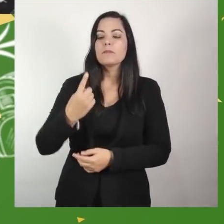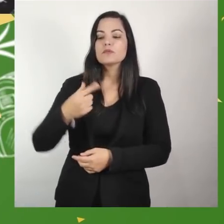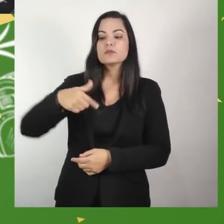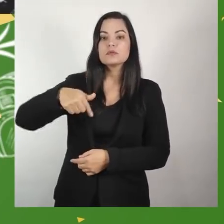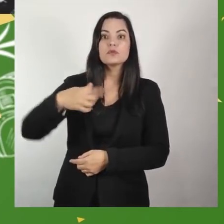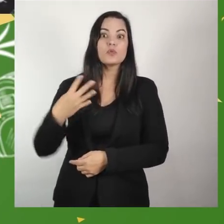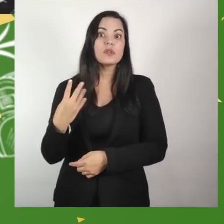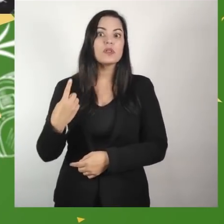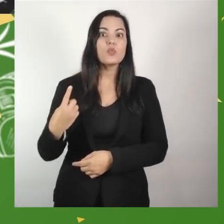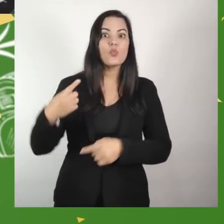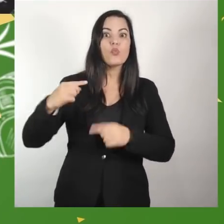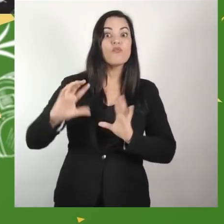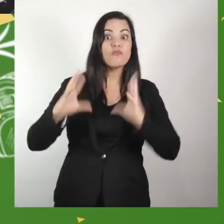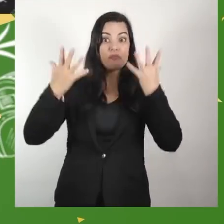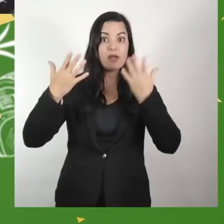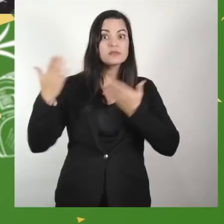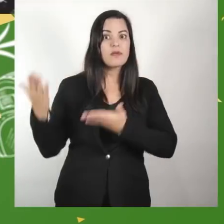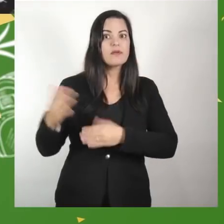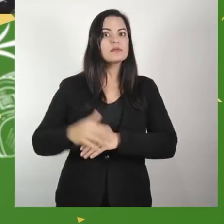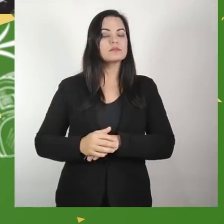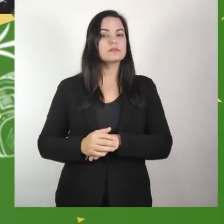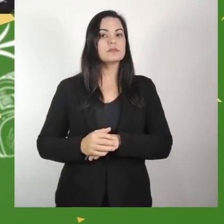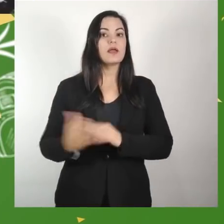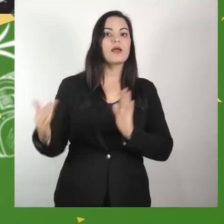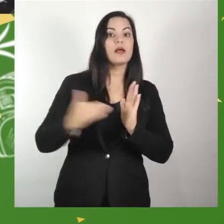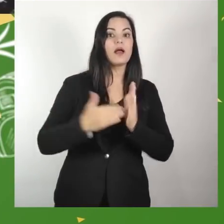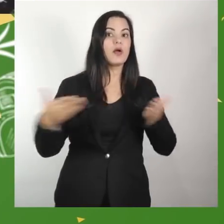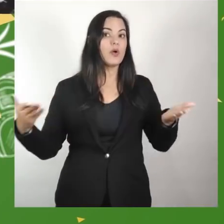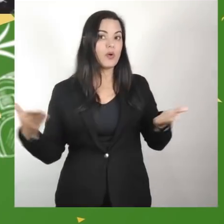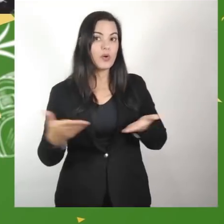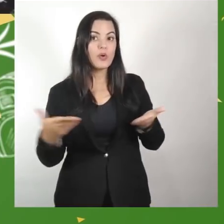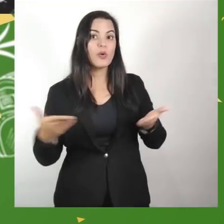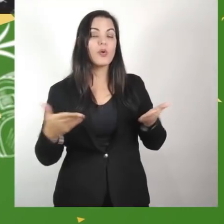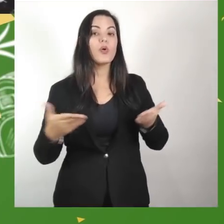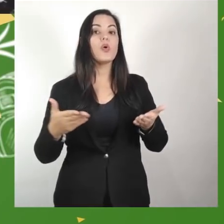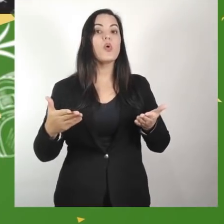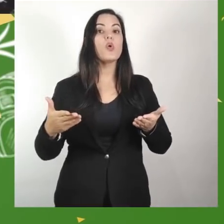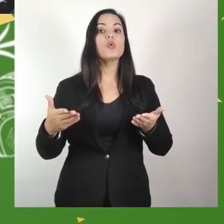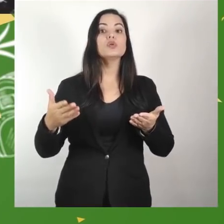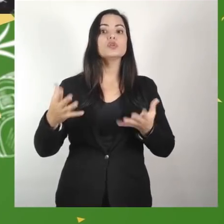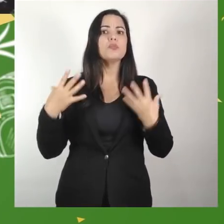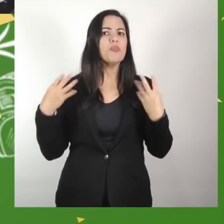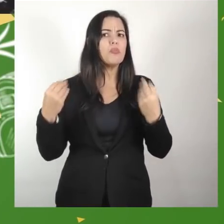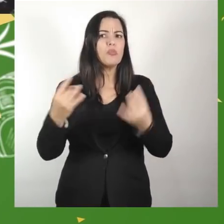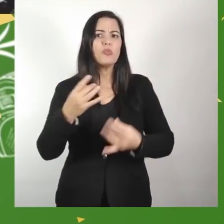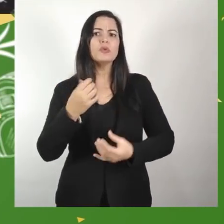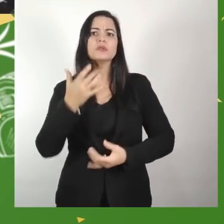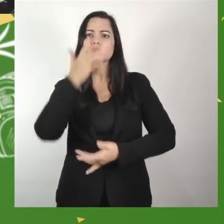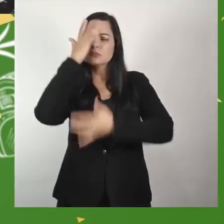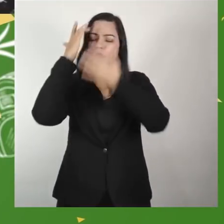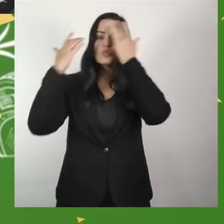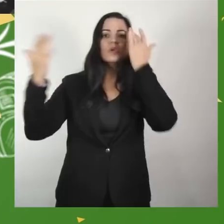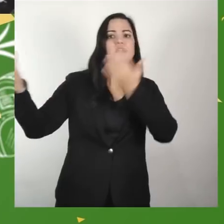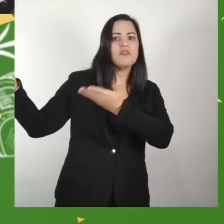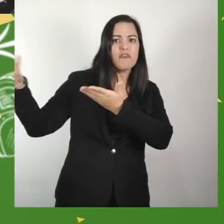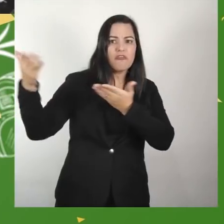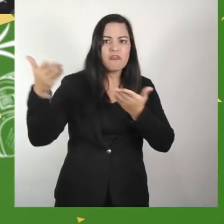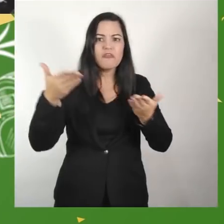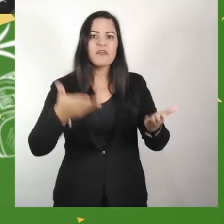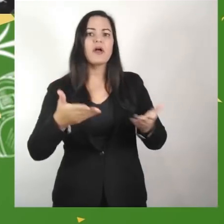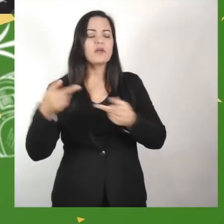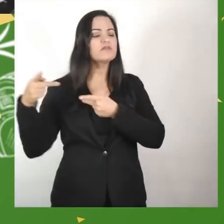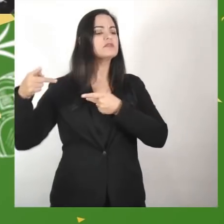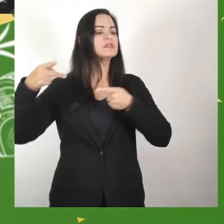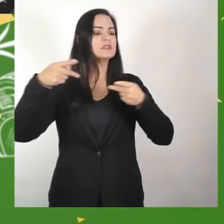1741 sobre essa festa. E até hoje ela recebe peregrinação de pessoas que acreditam